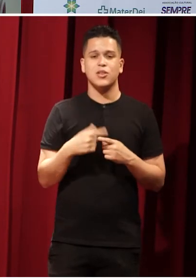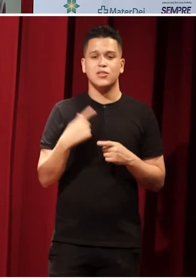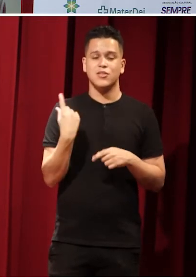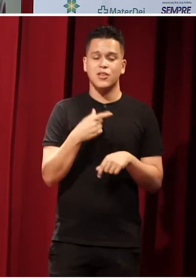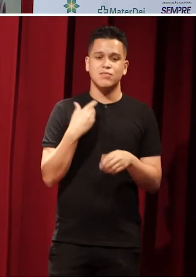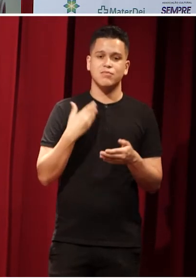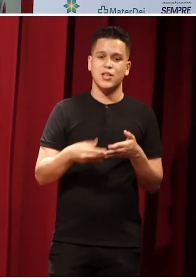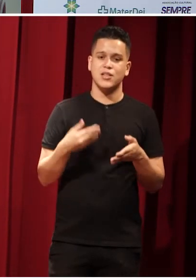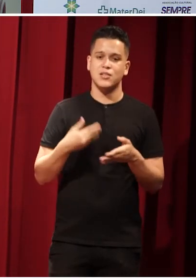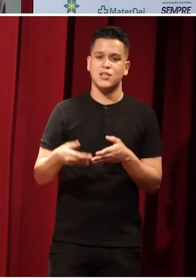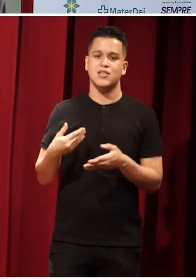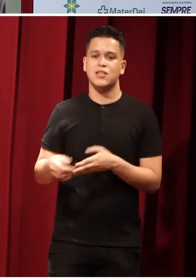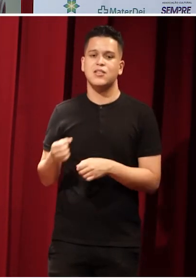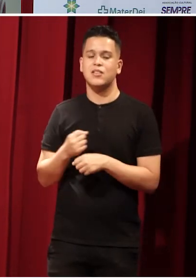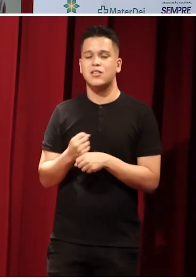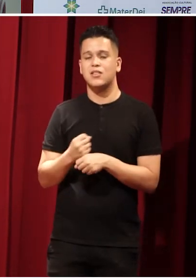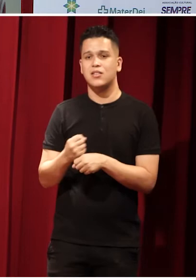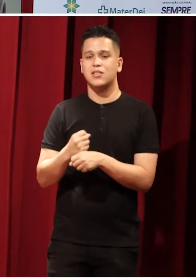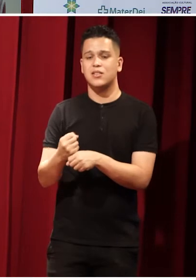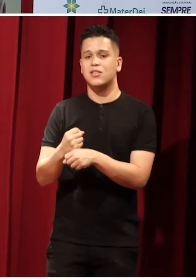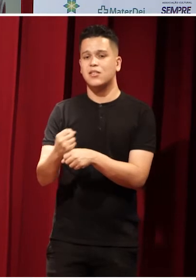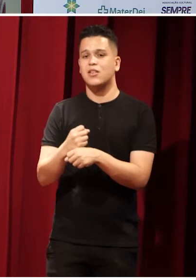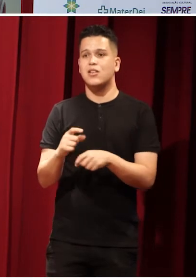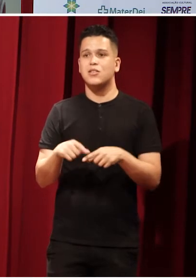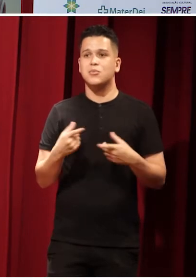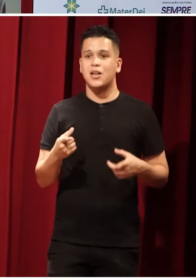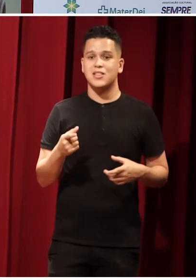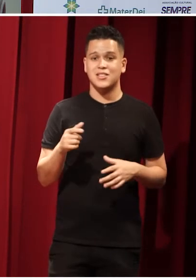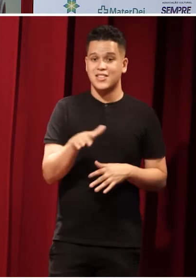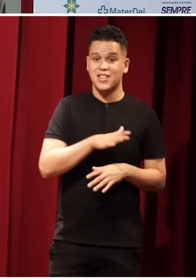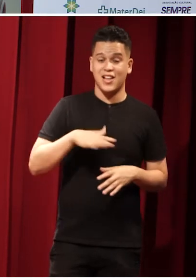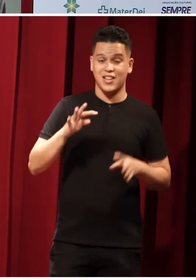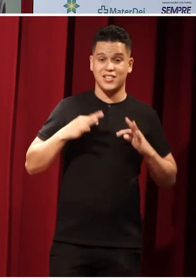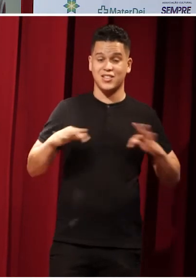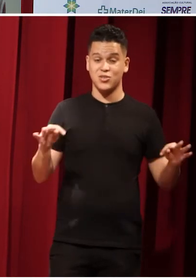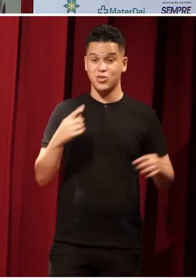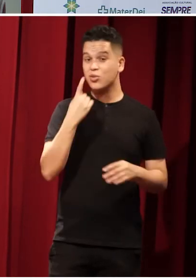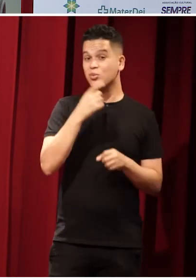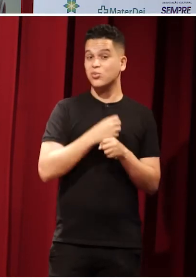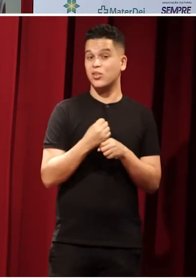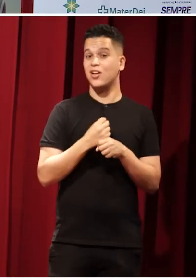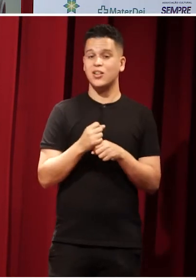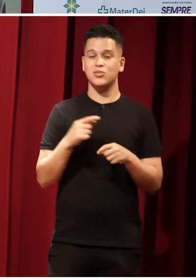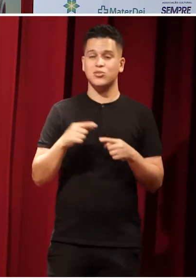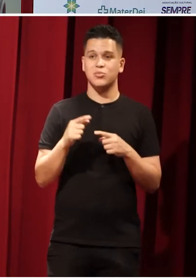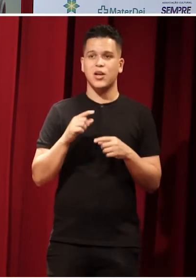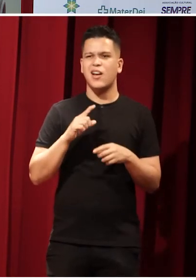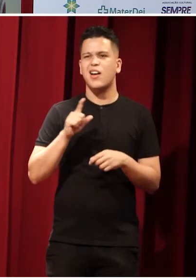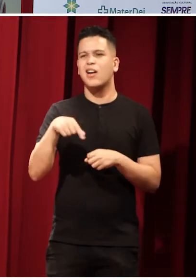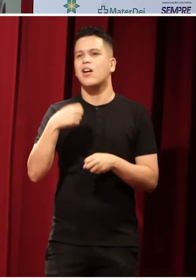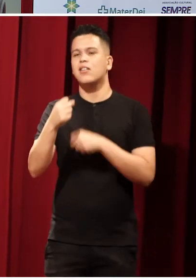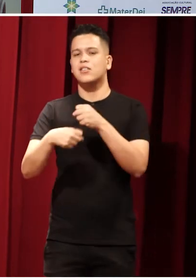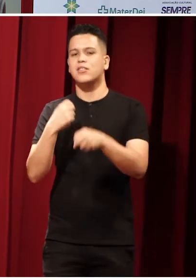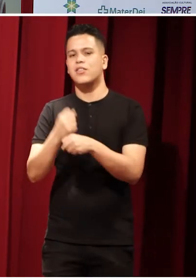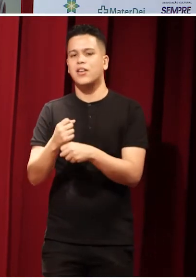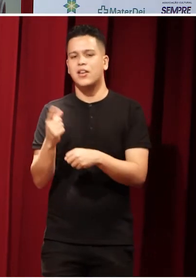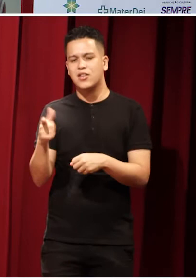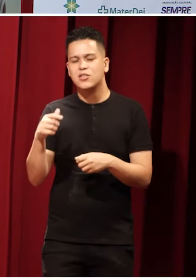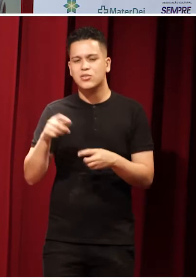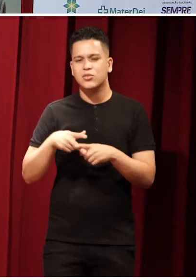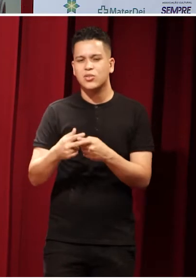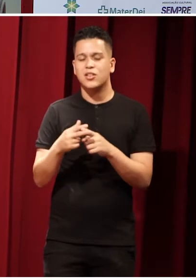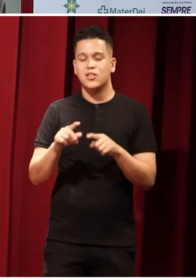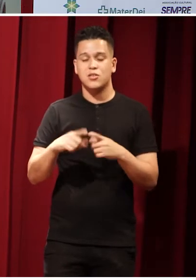não é na era digital, não é que você perde um ano, tudo bem, o ano que vem você recupera. Não é mais assim. Então, você perder esse ano, você